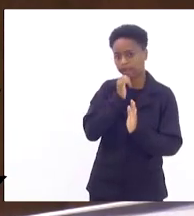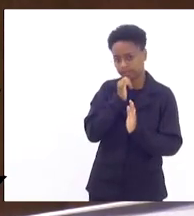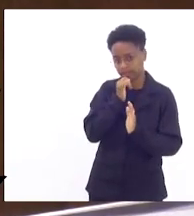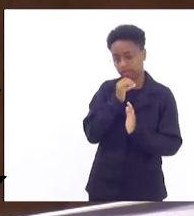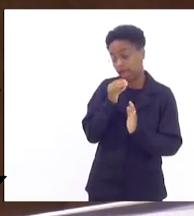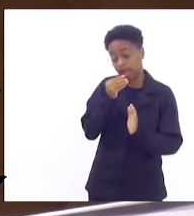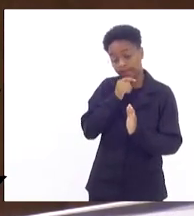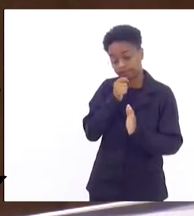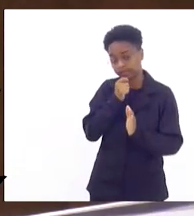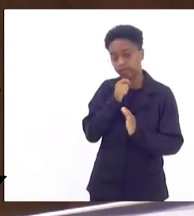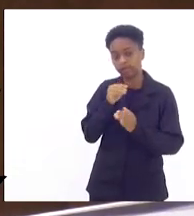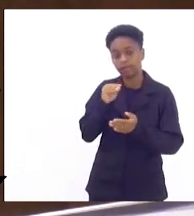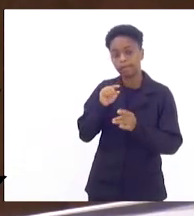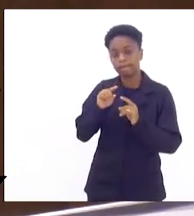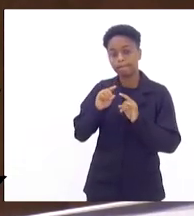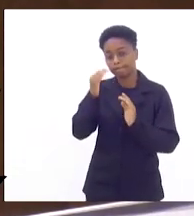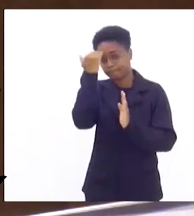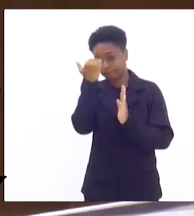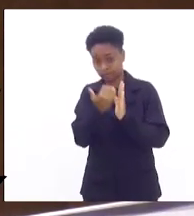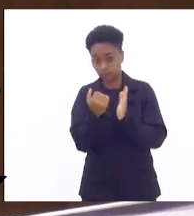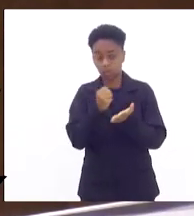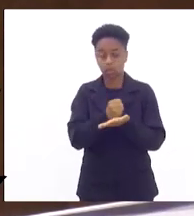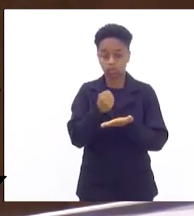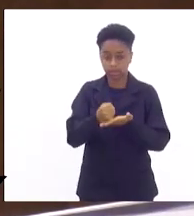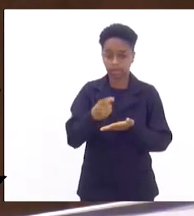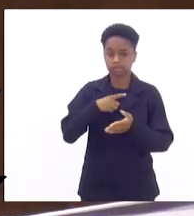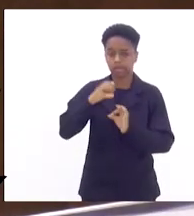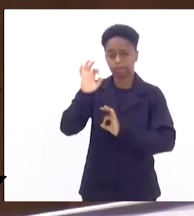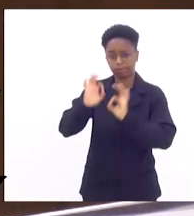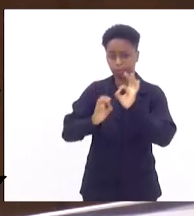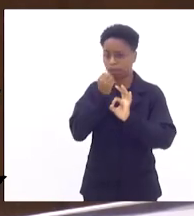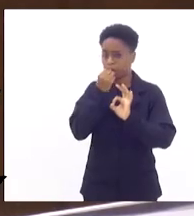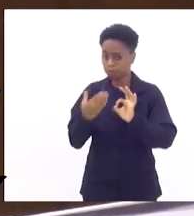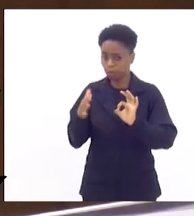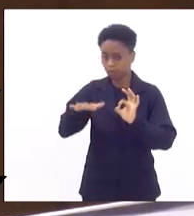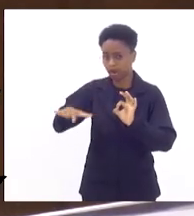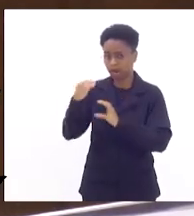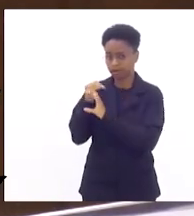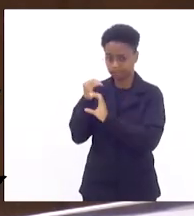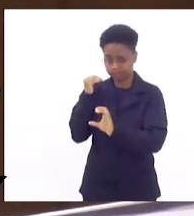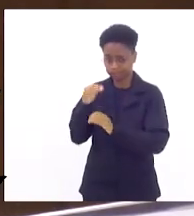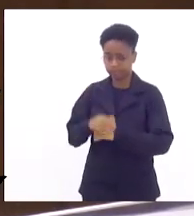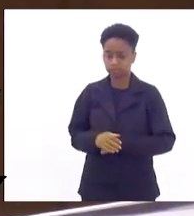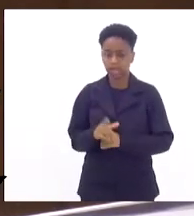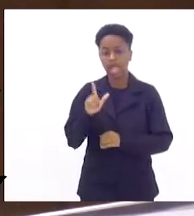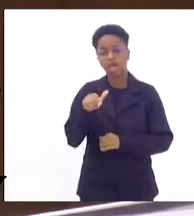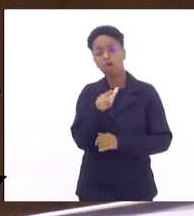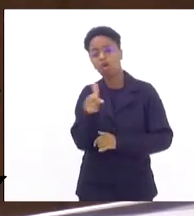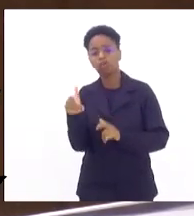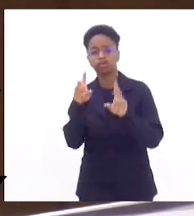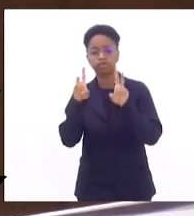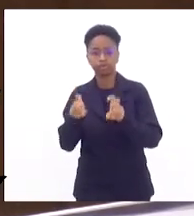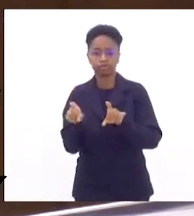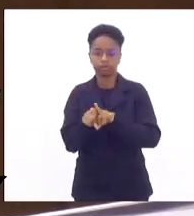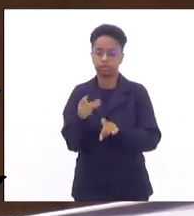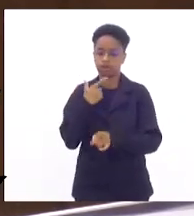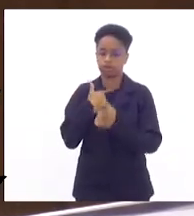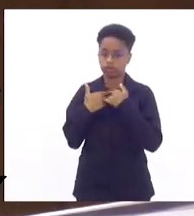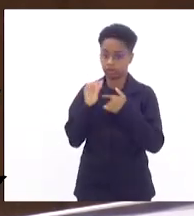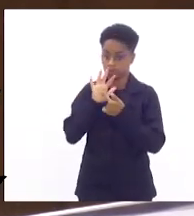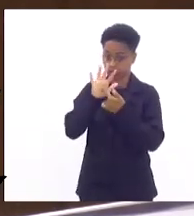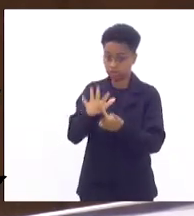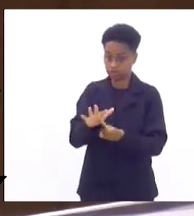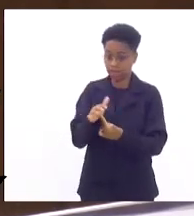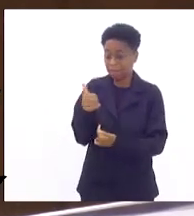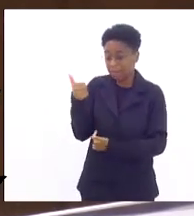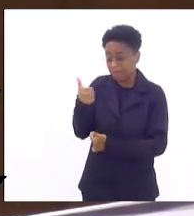contrato, principalmente, né, com um bom planejamento de engenharia. Esse era um outro tema que eu queria trazer, né? Não dá no